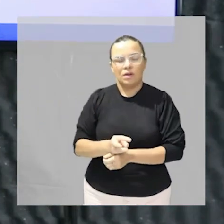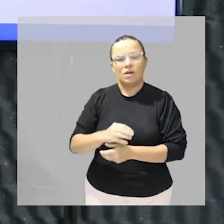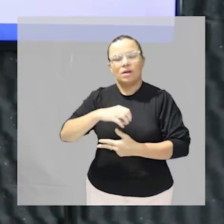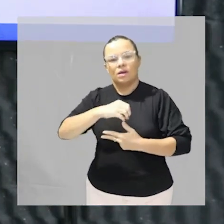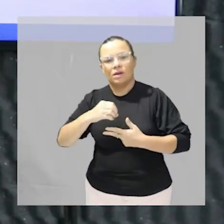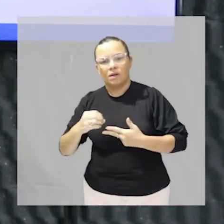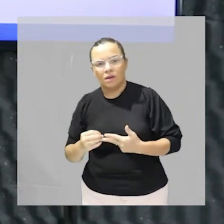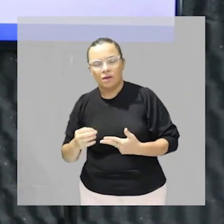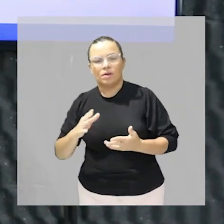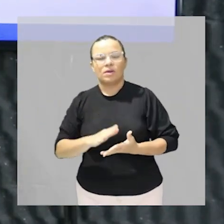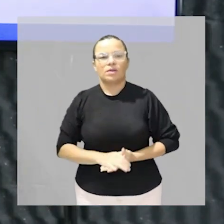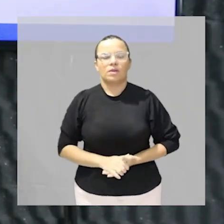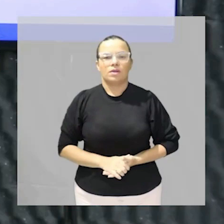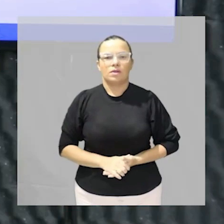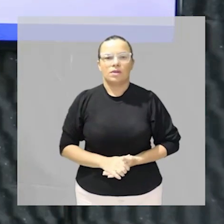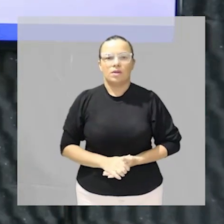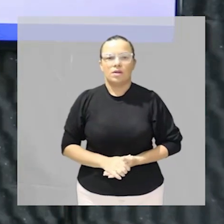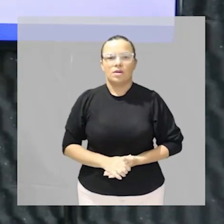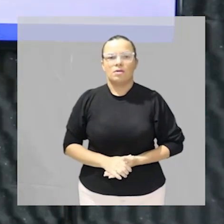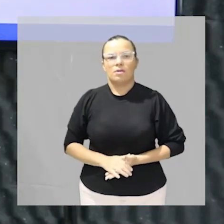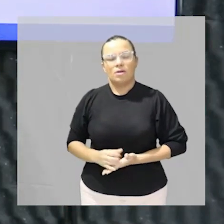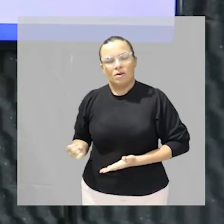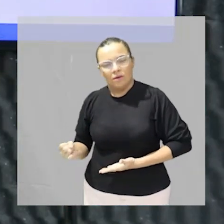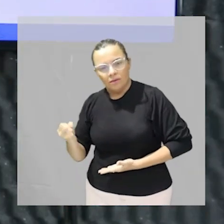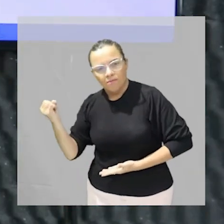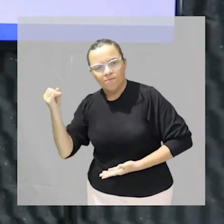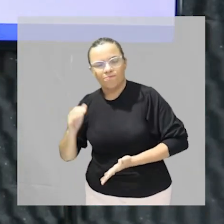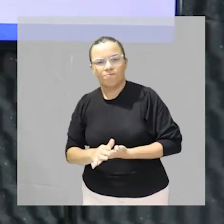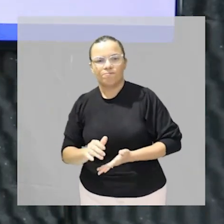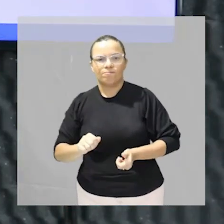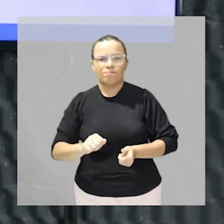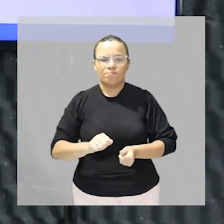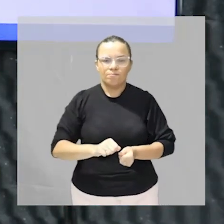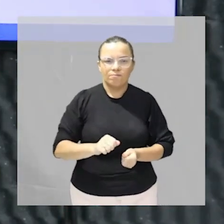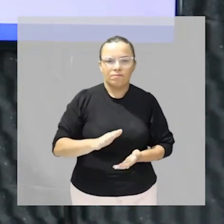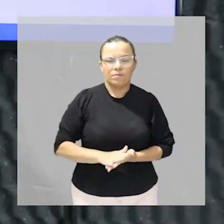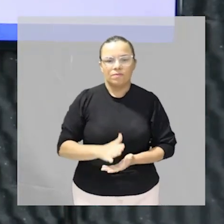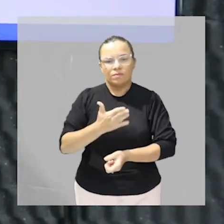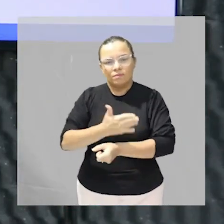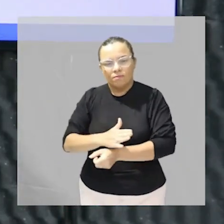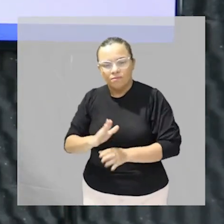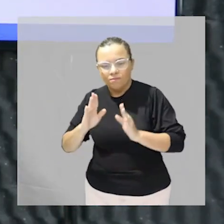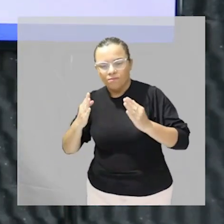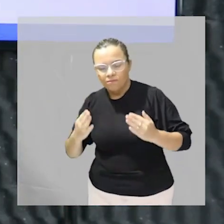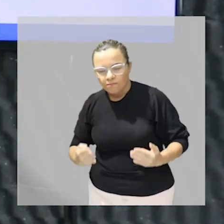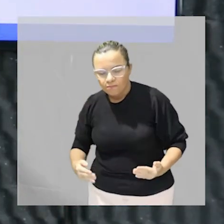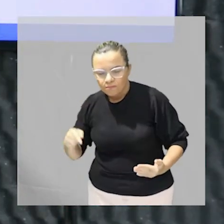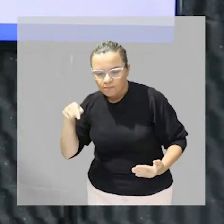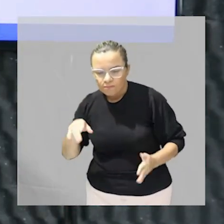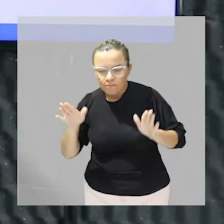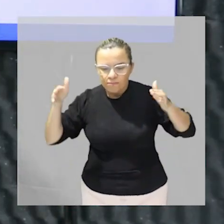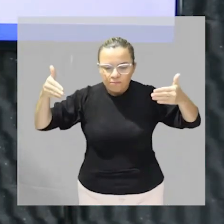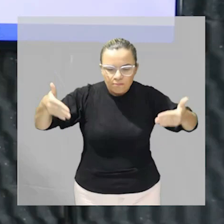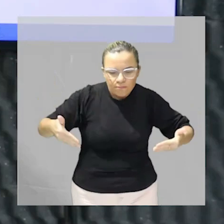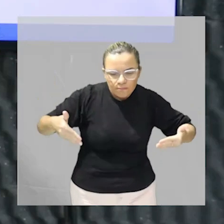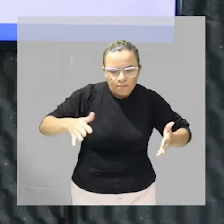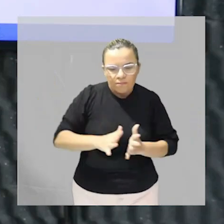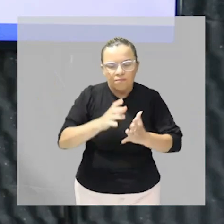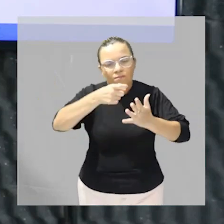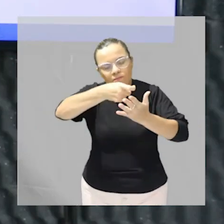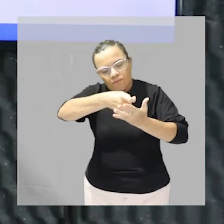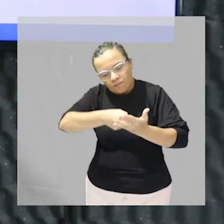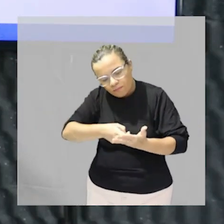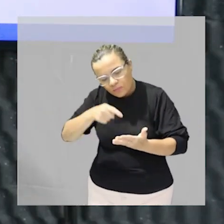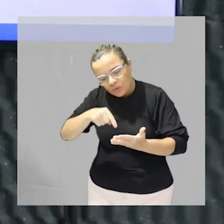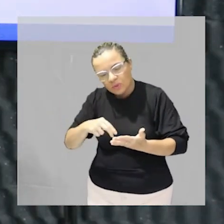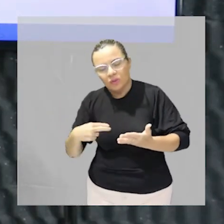Enem. Muito importante fazermos o movimento, analisar o texto,